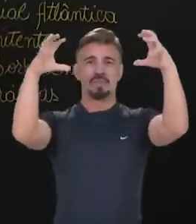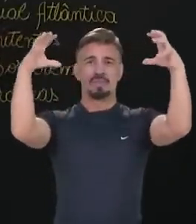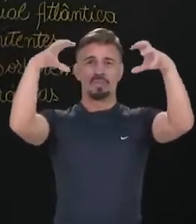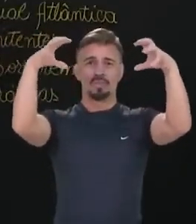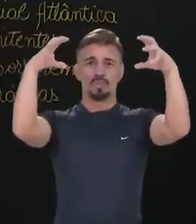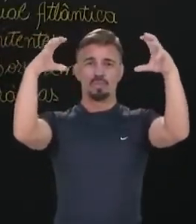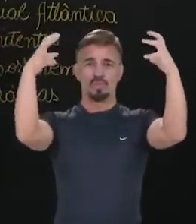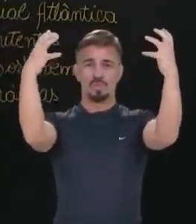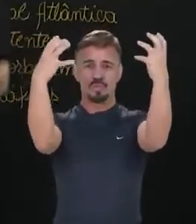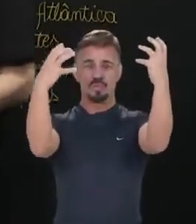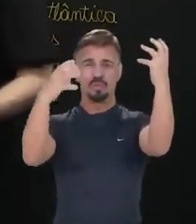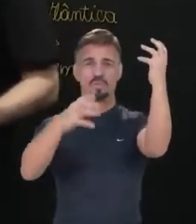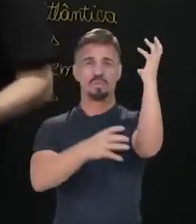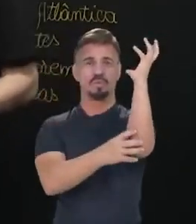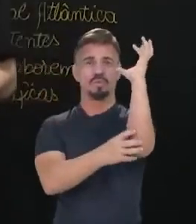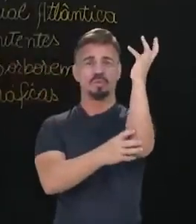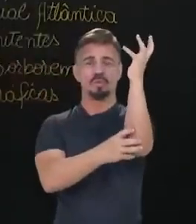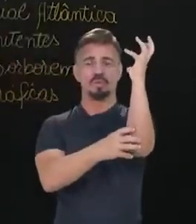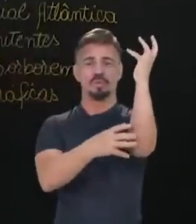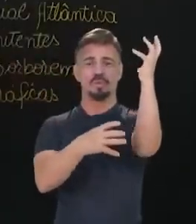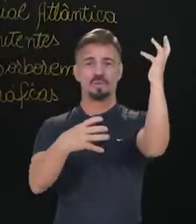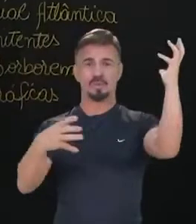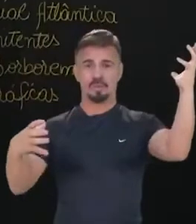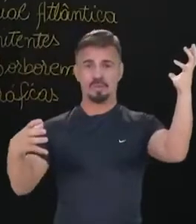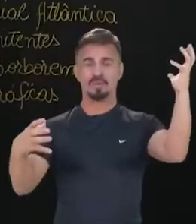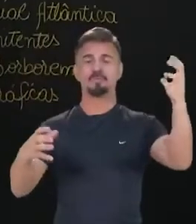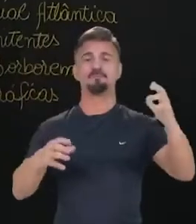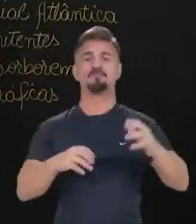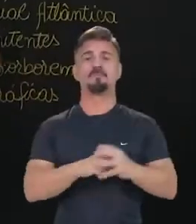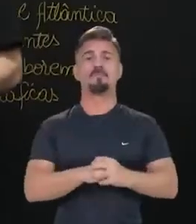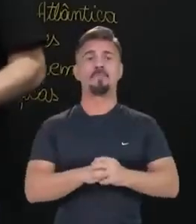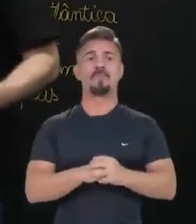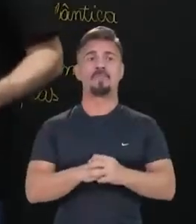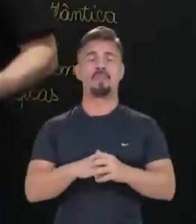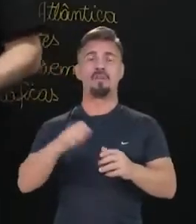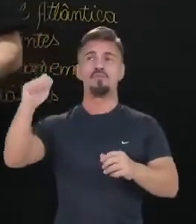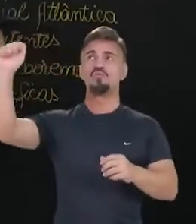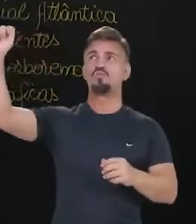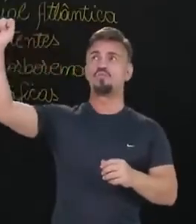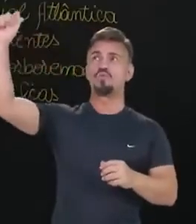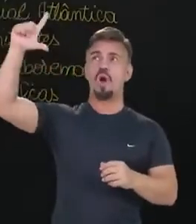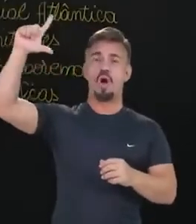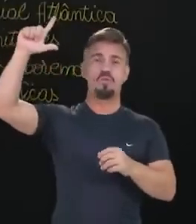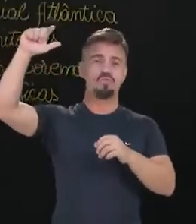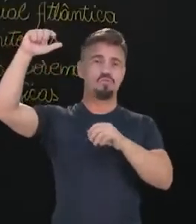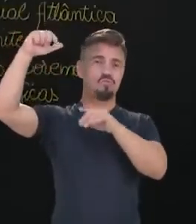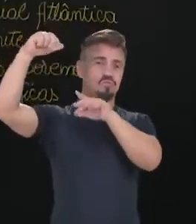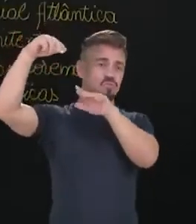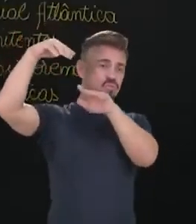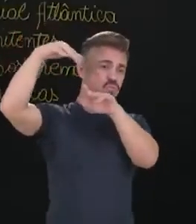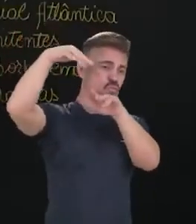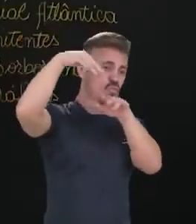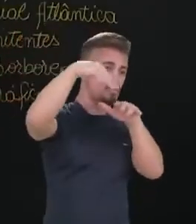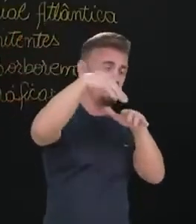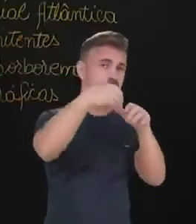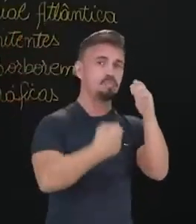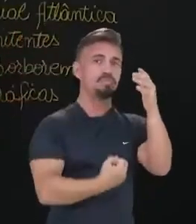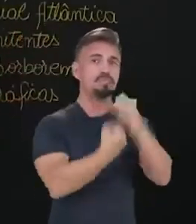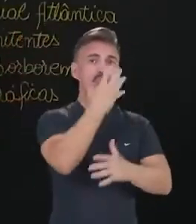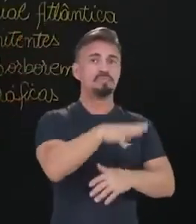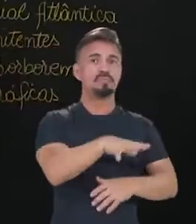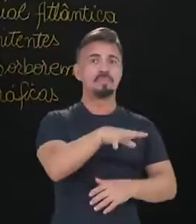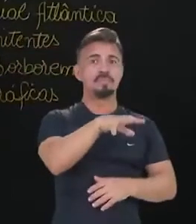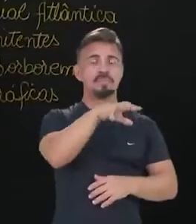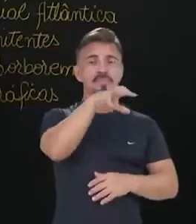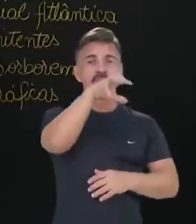floresta amazônica. Quando o sol bate nessa floresta, ela vai criar então a sua respiração, que